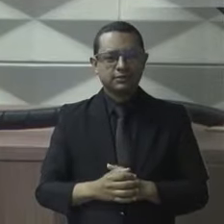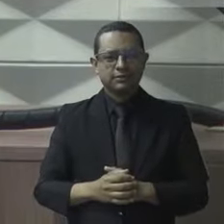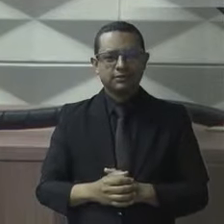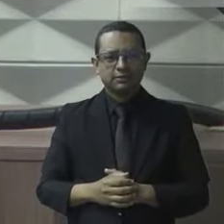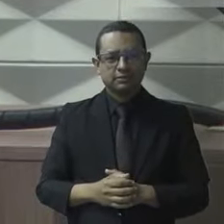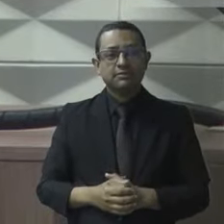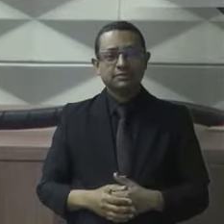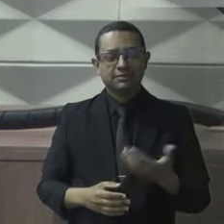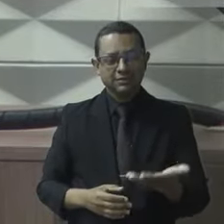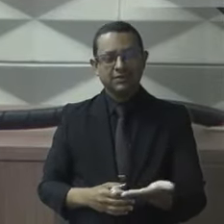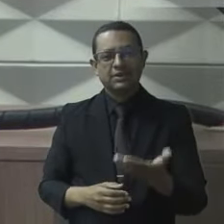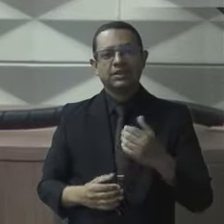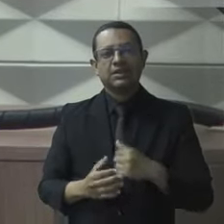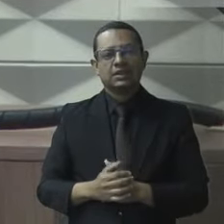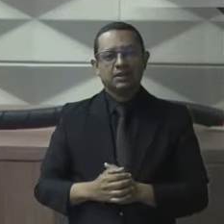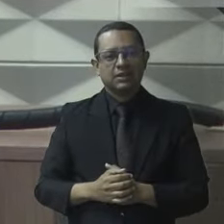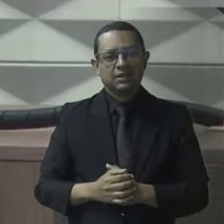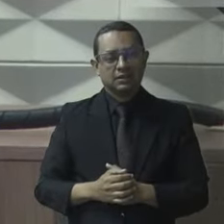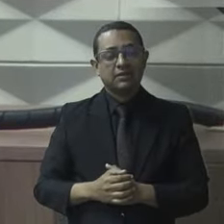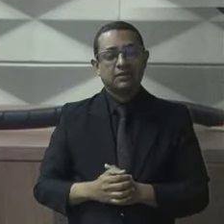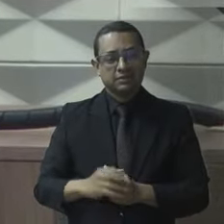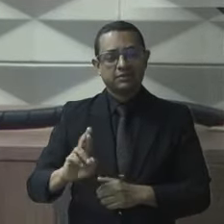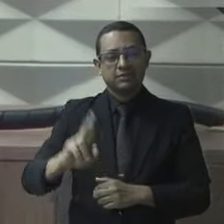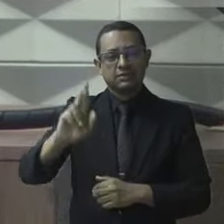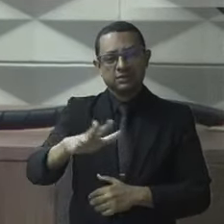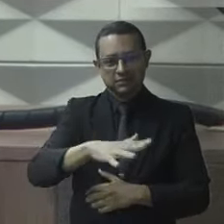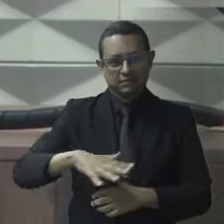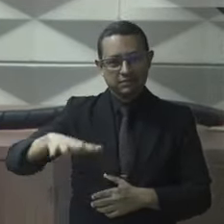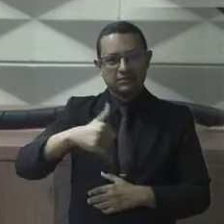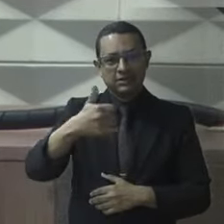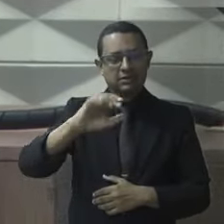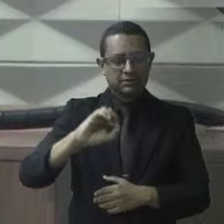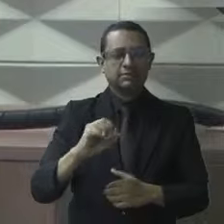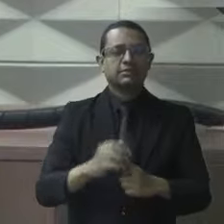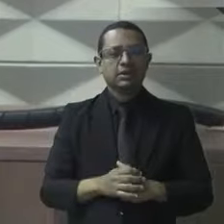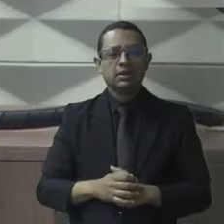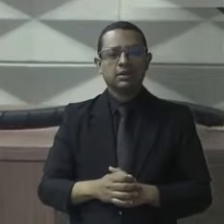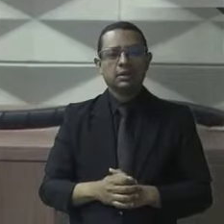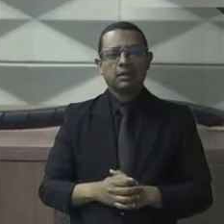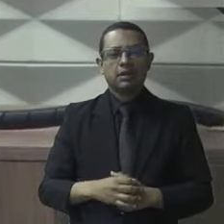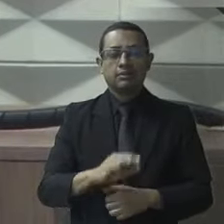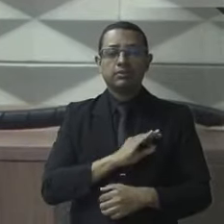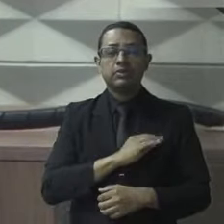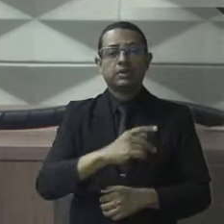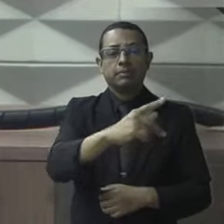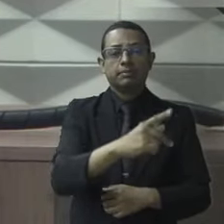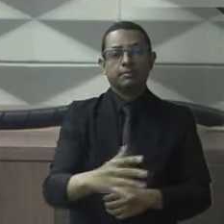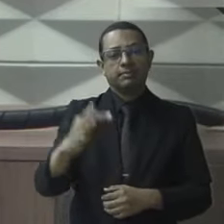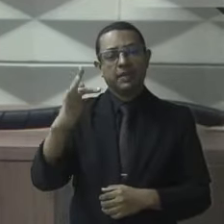do general comandante da 10ª Região Militar, seja da Polícia Federal, da